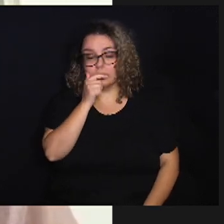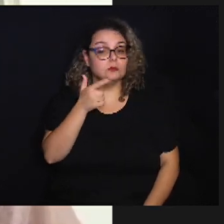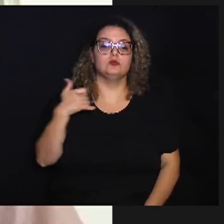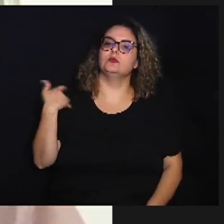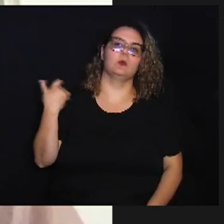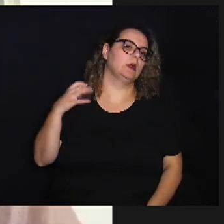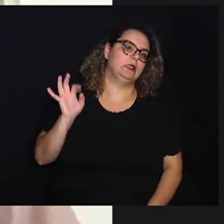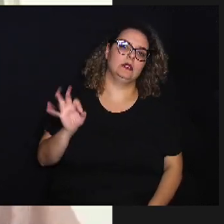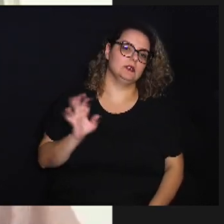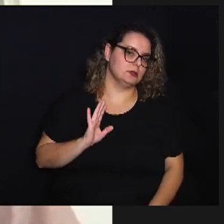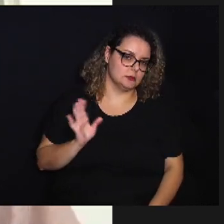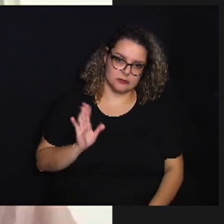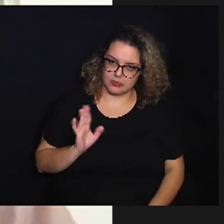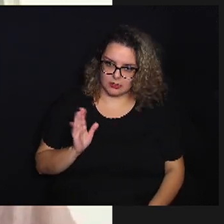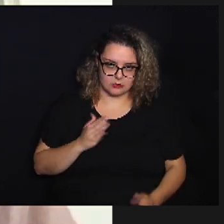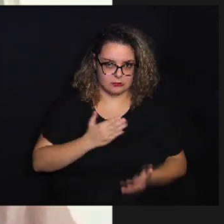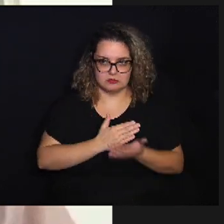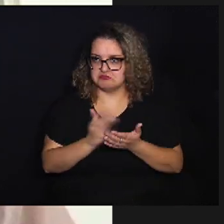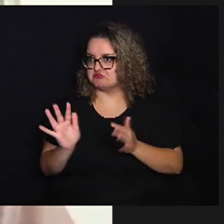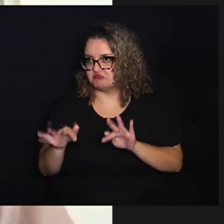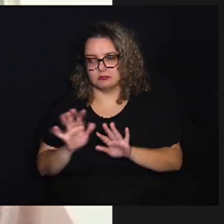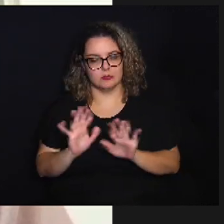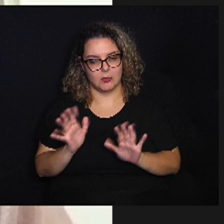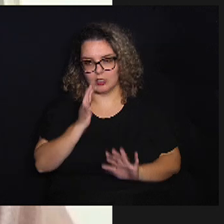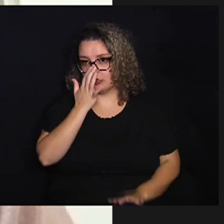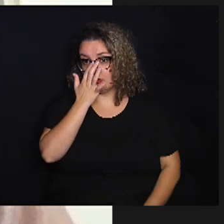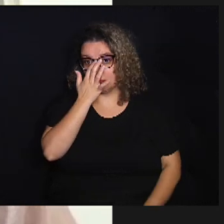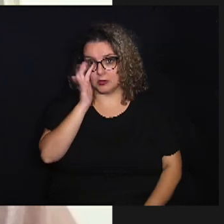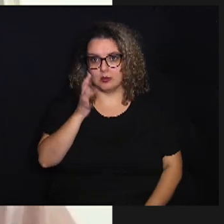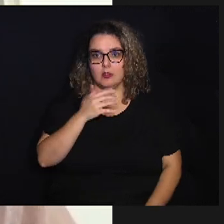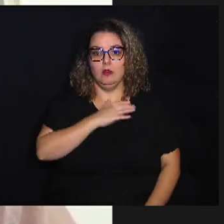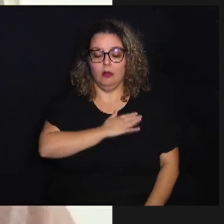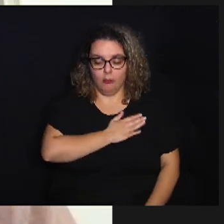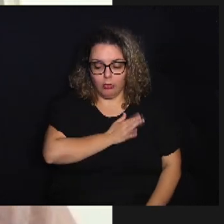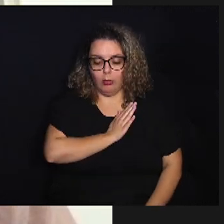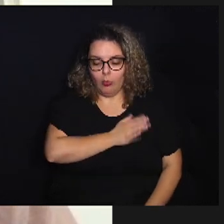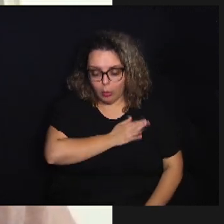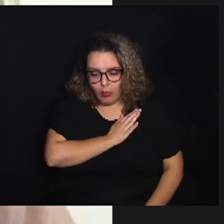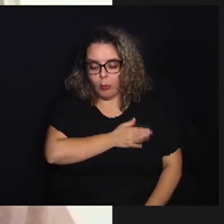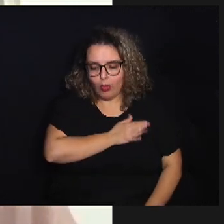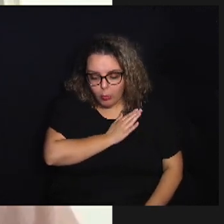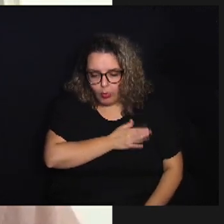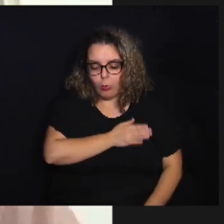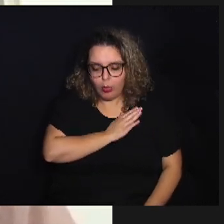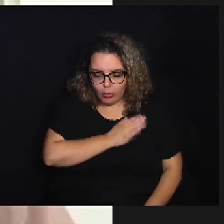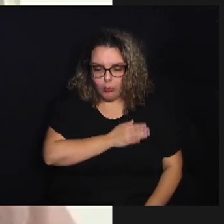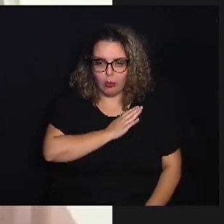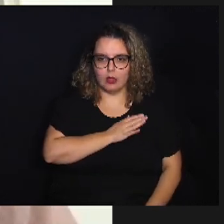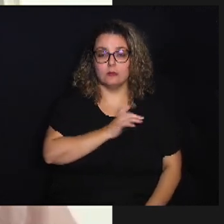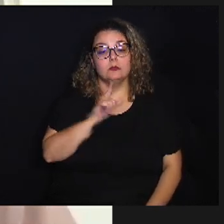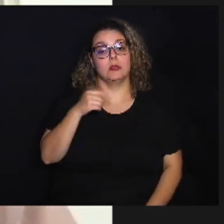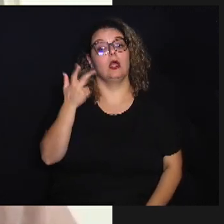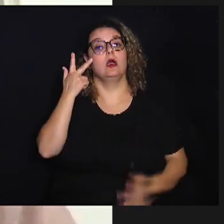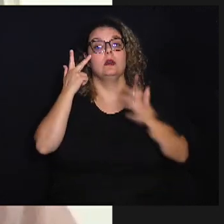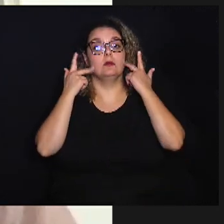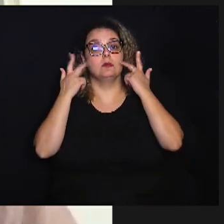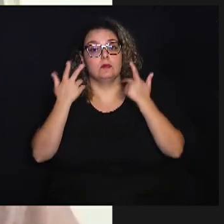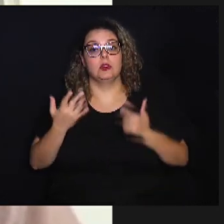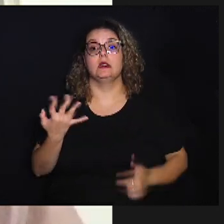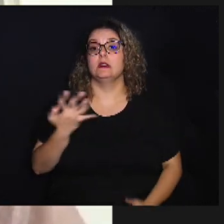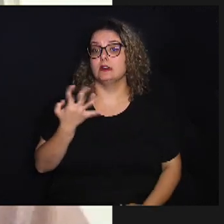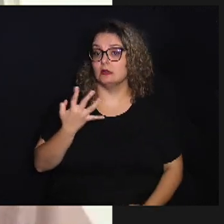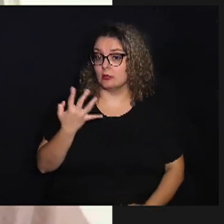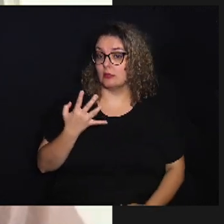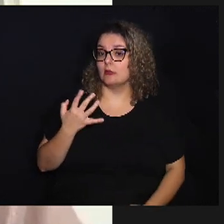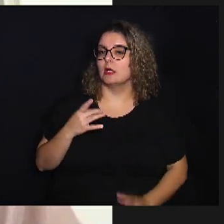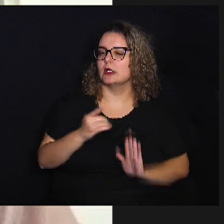não existe uma idade, né, nem inicial, nem final para o aparecimento dessa tosse cardíaca, mas ela é comum mais a partir da quarta década. Nós